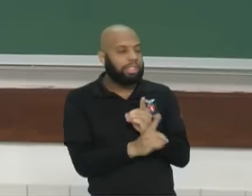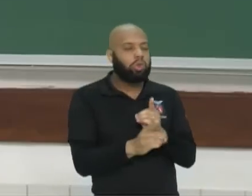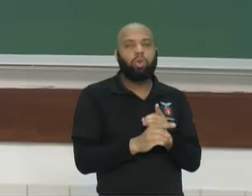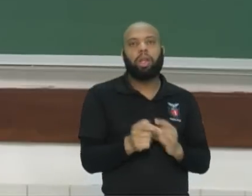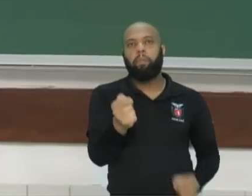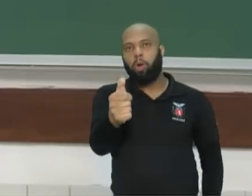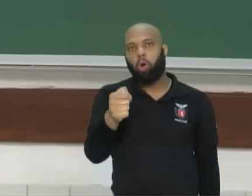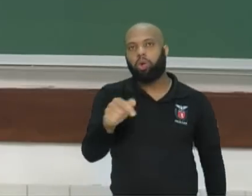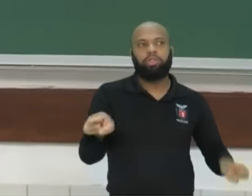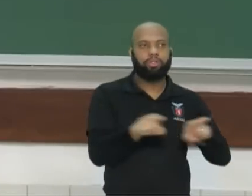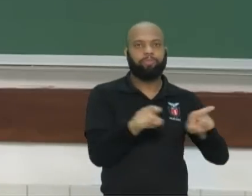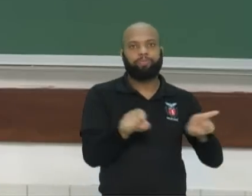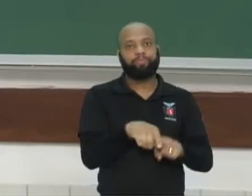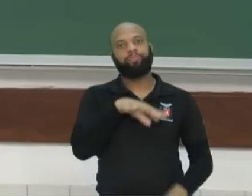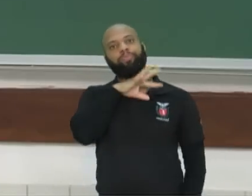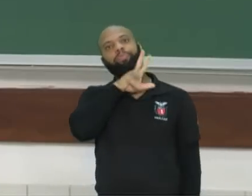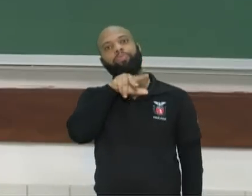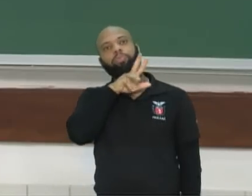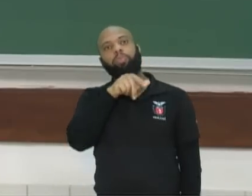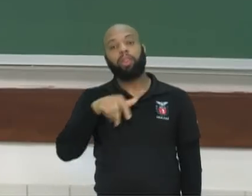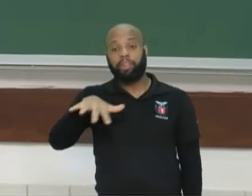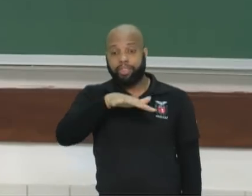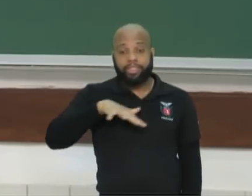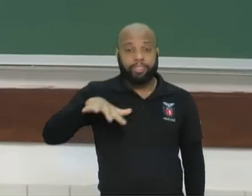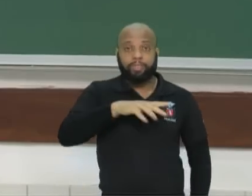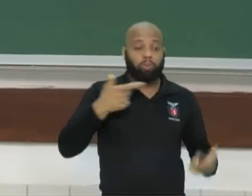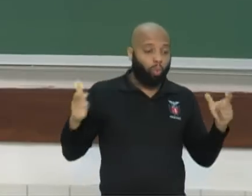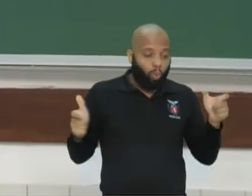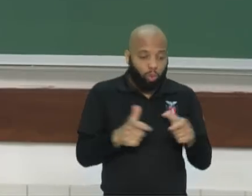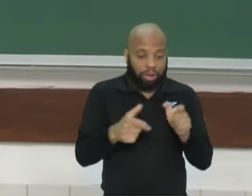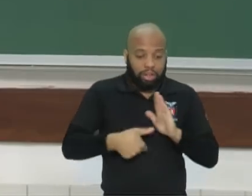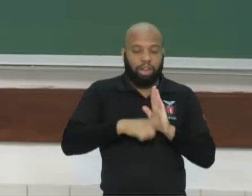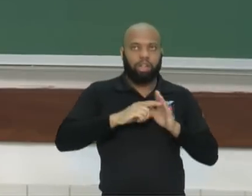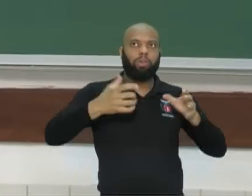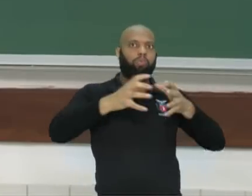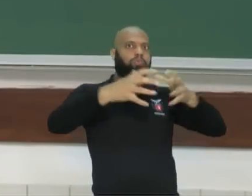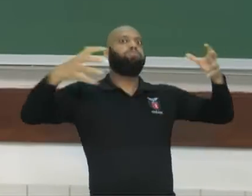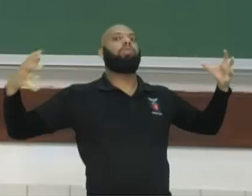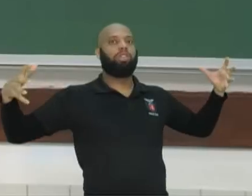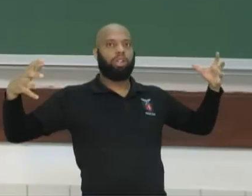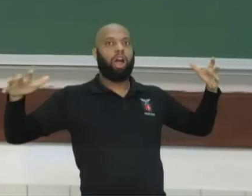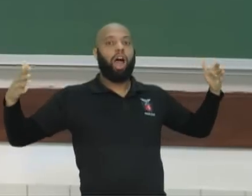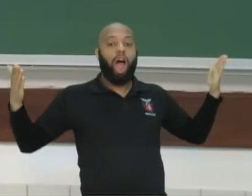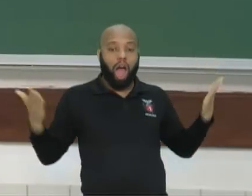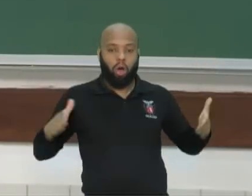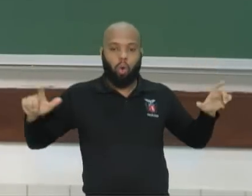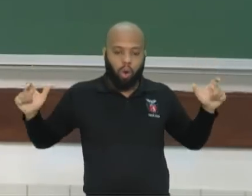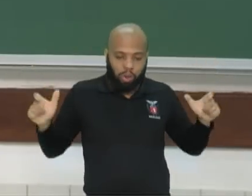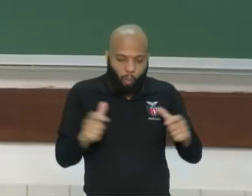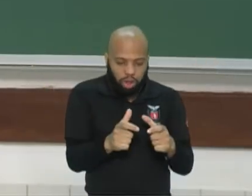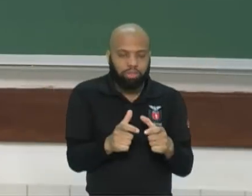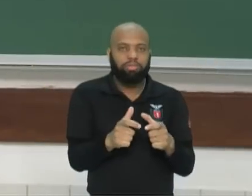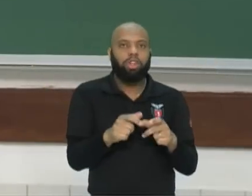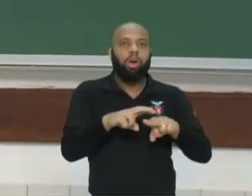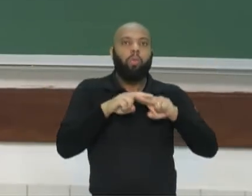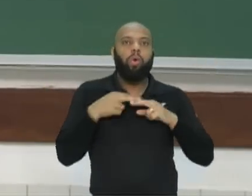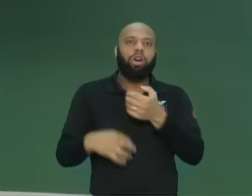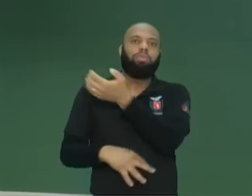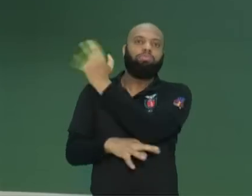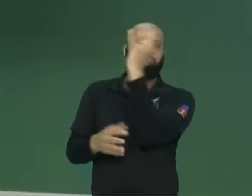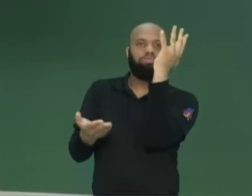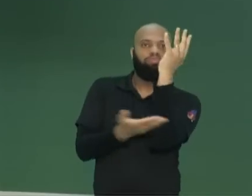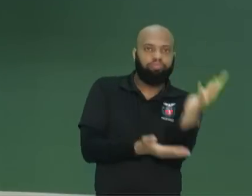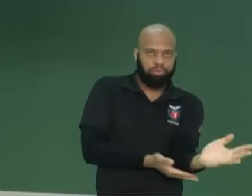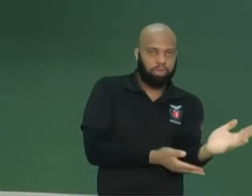mais, para esses animais em áreas muito menores do que eram originalmente. Esse é um outro problema ali dessa perda